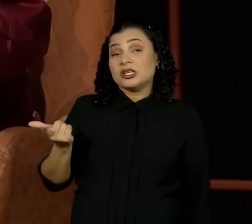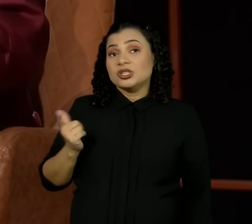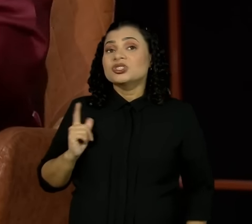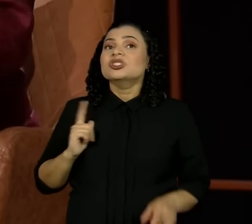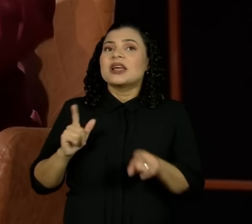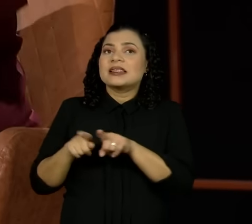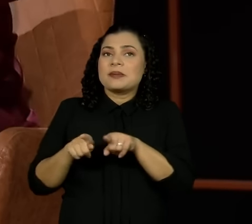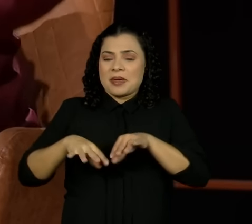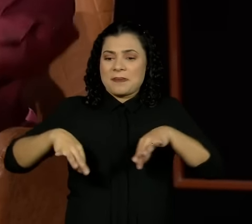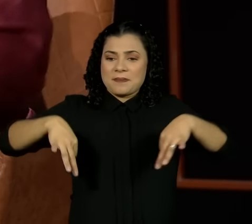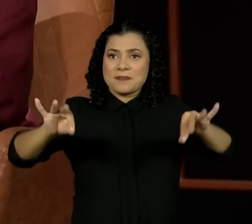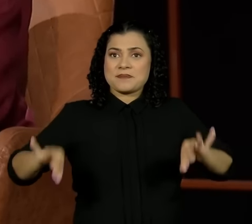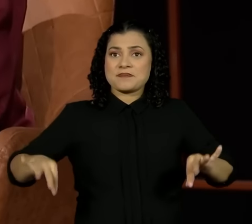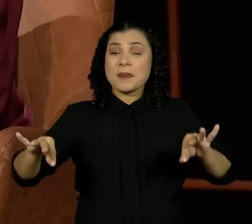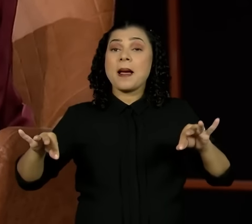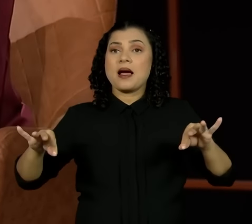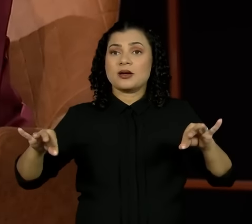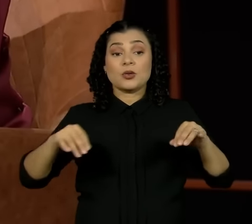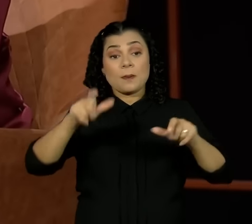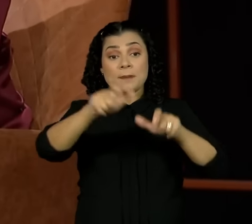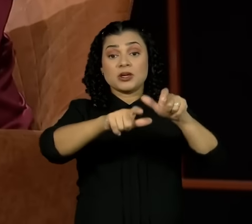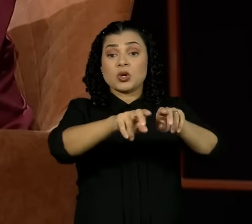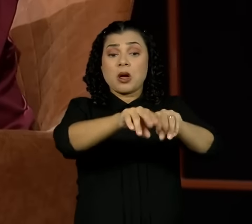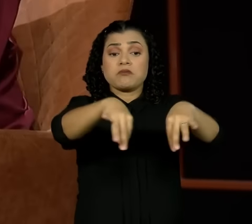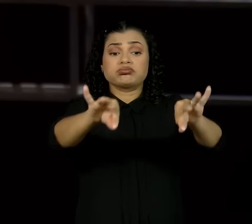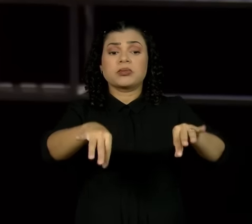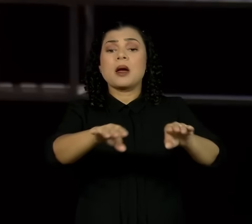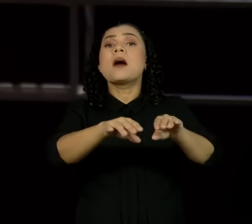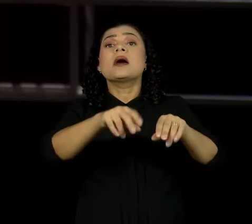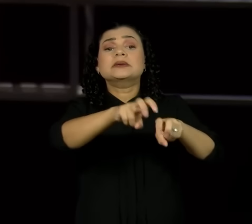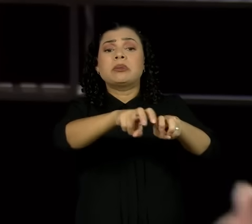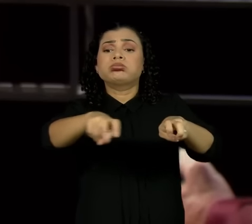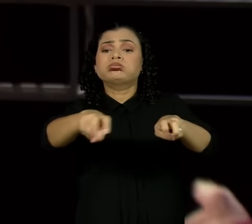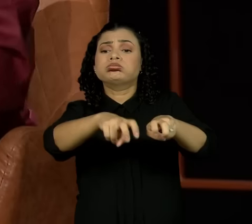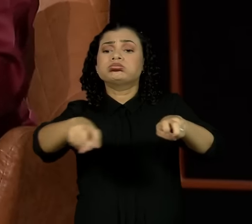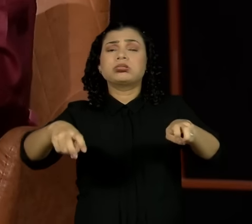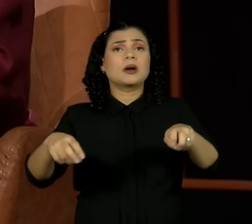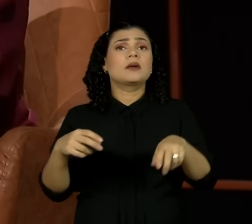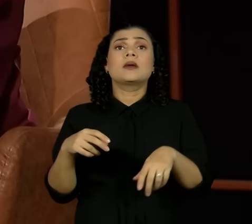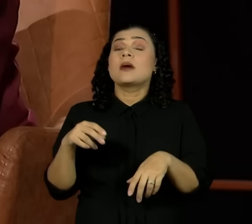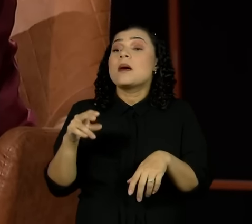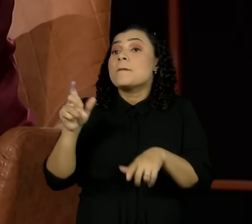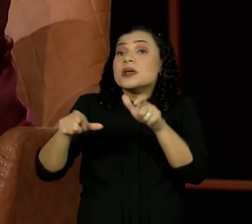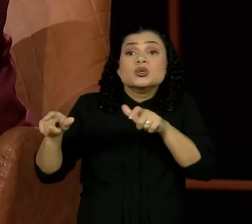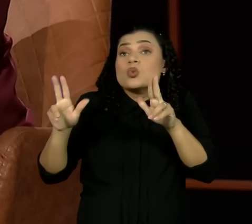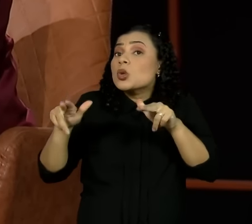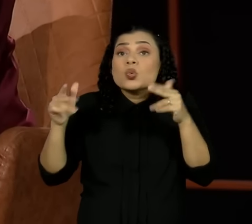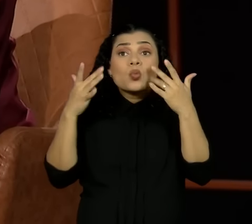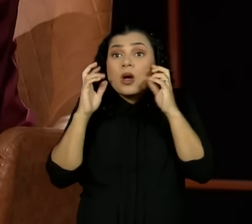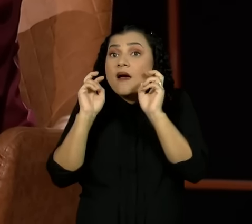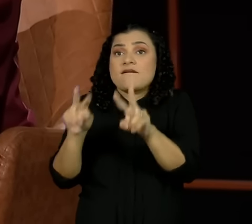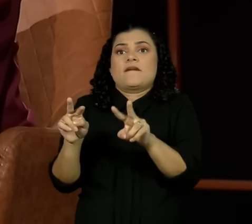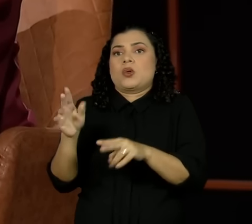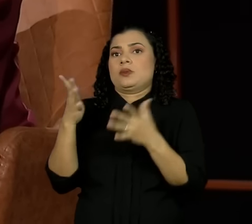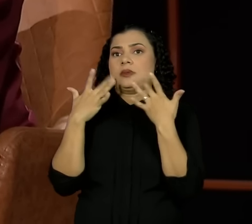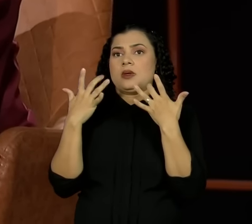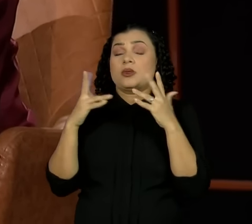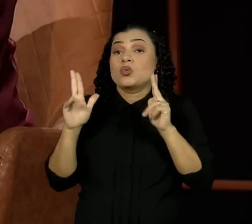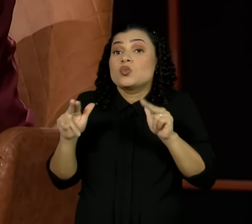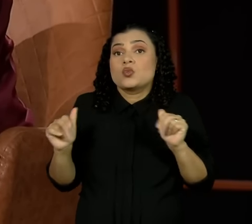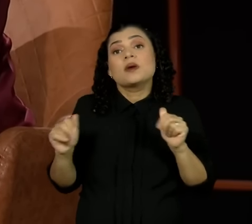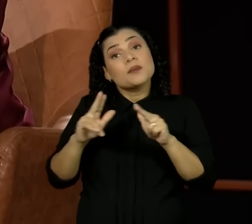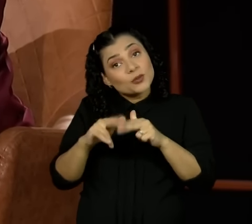de pano que a gente espalhava para o pessoal sentar. E o pessoal nunca tinha visto teatro, né? A